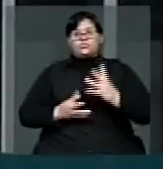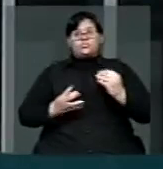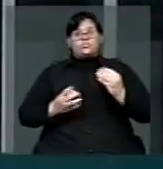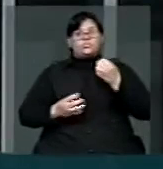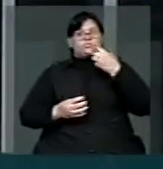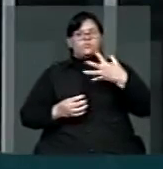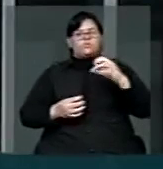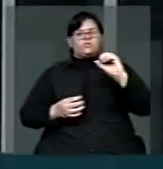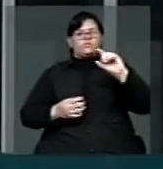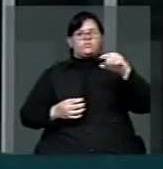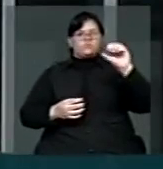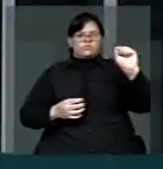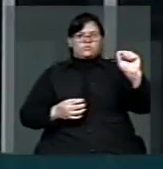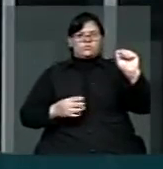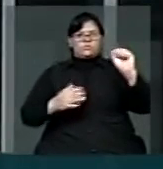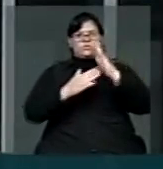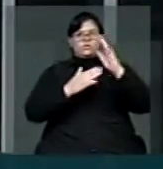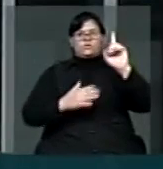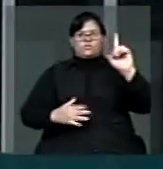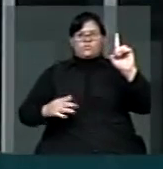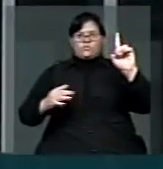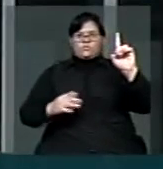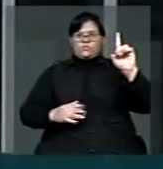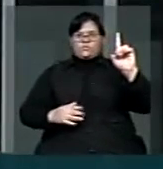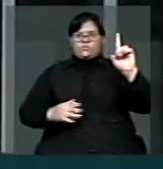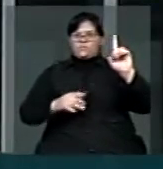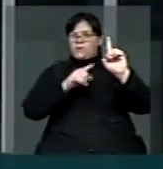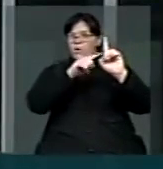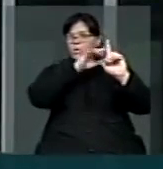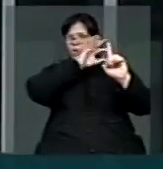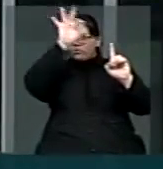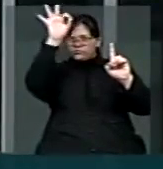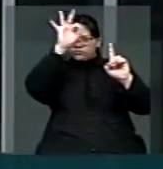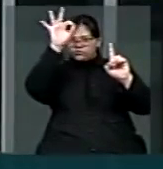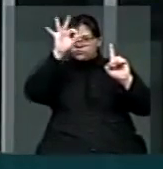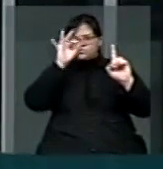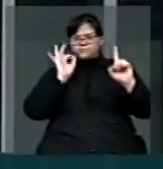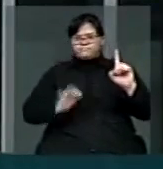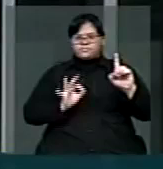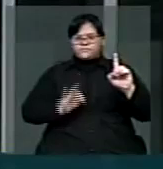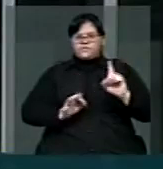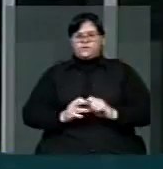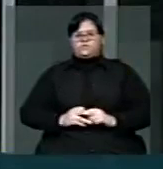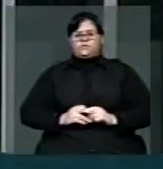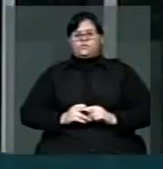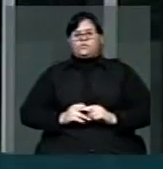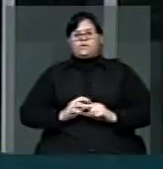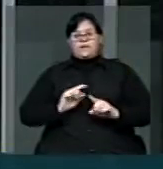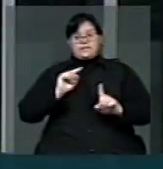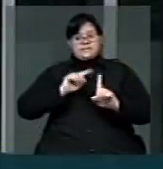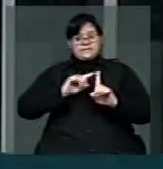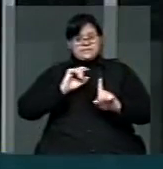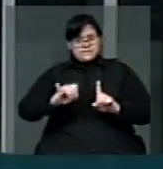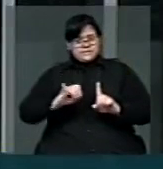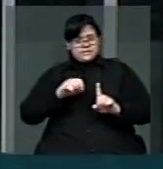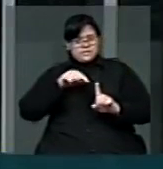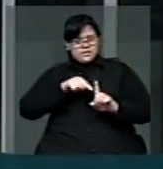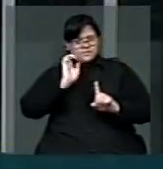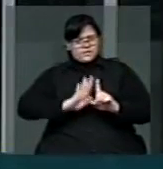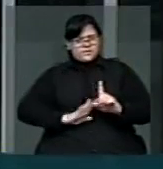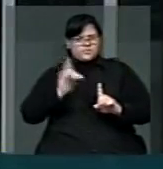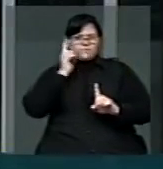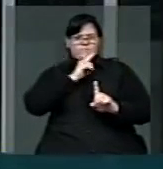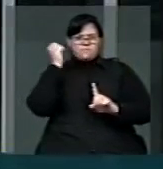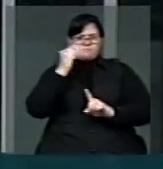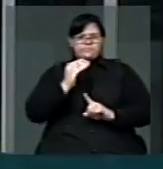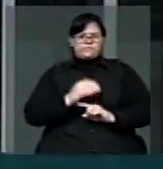entre 0,8 e 1,0. Outra boa notícia é que o IDHM da longevidade, de